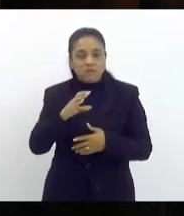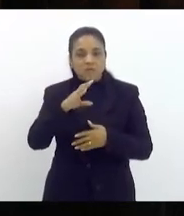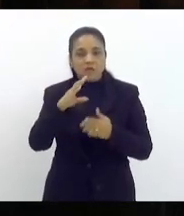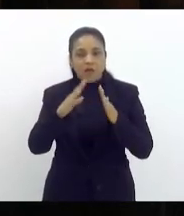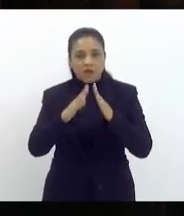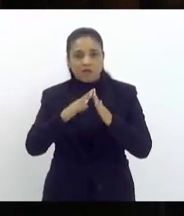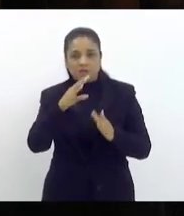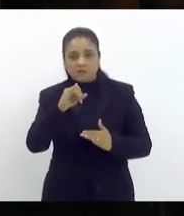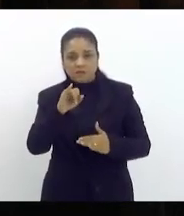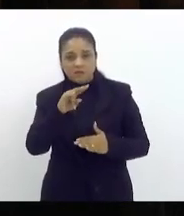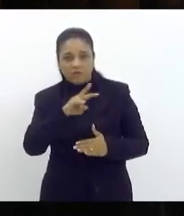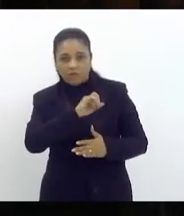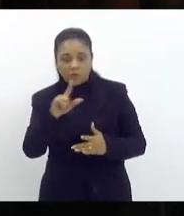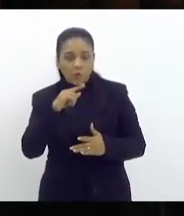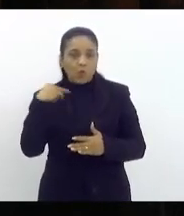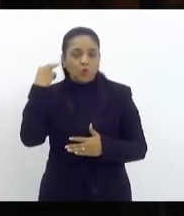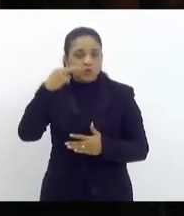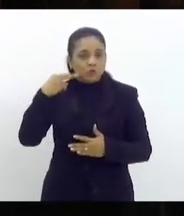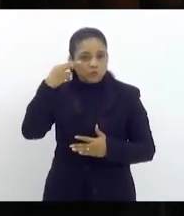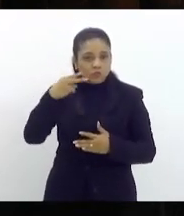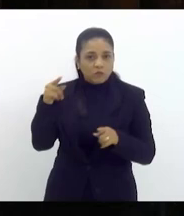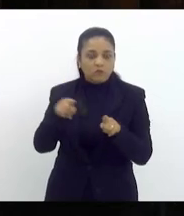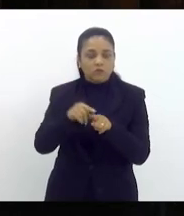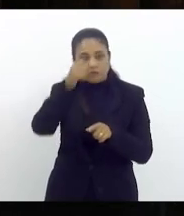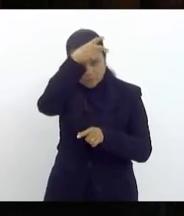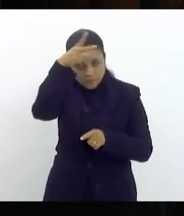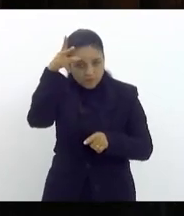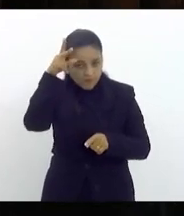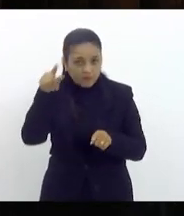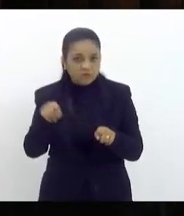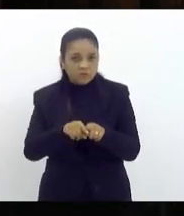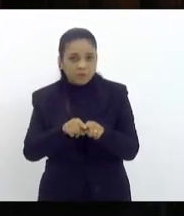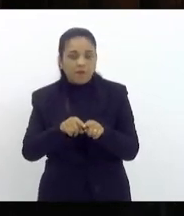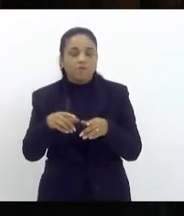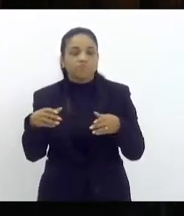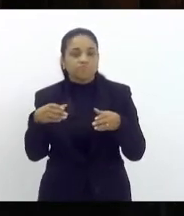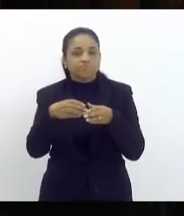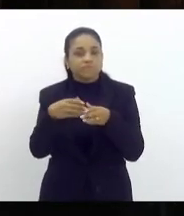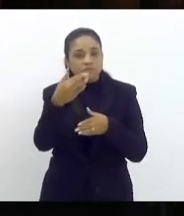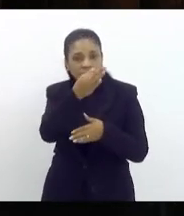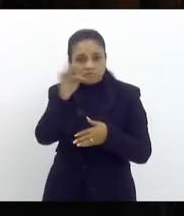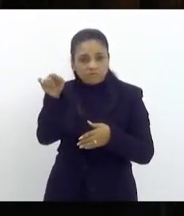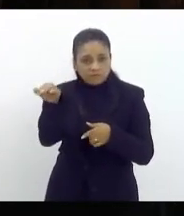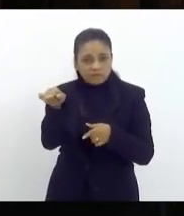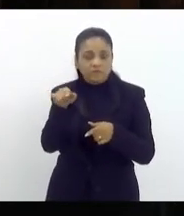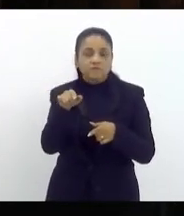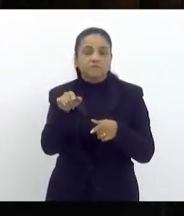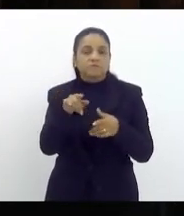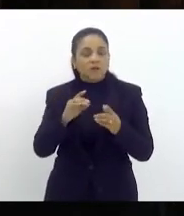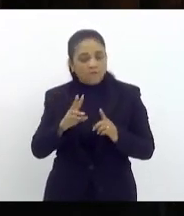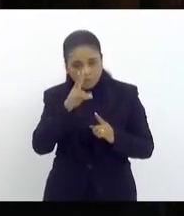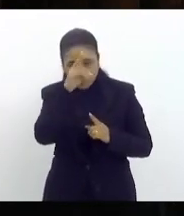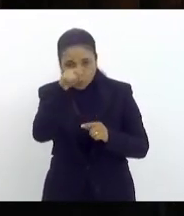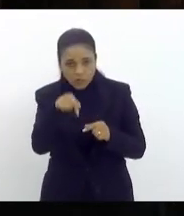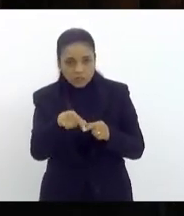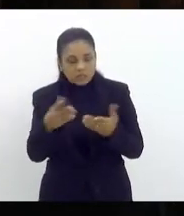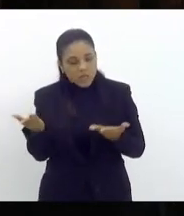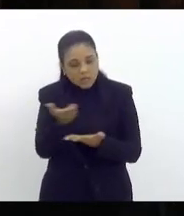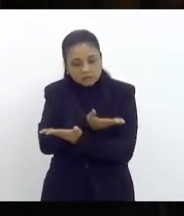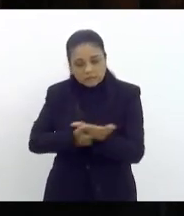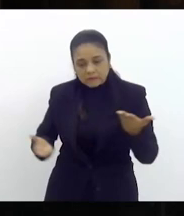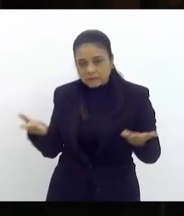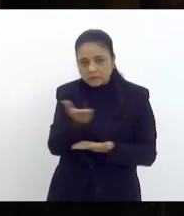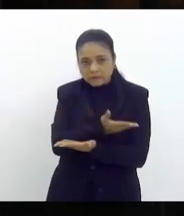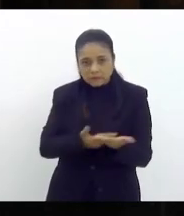e a Frente Nacional de Prefeitos caberá ao Conselho da Federação fomentar iniciativas para fortalecer a integração entre as